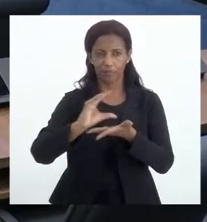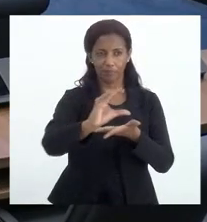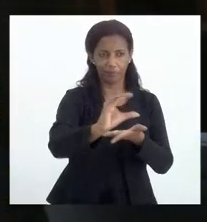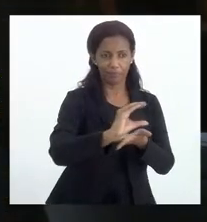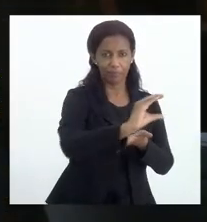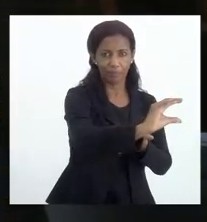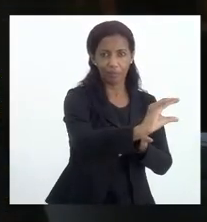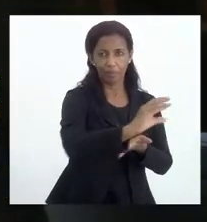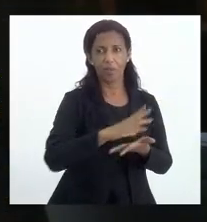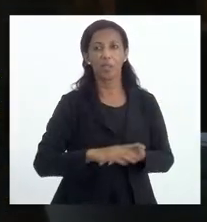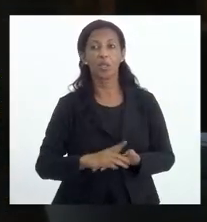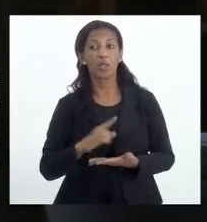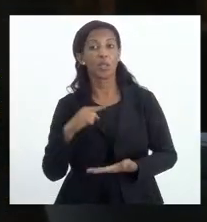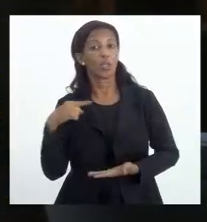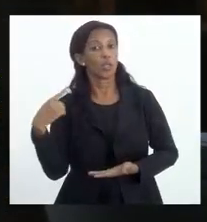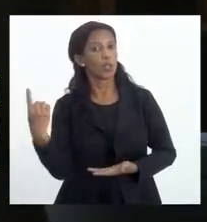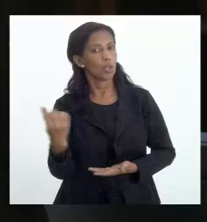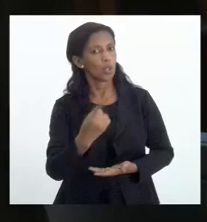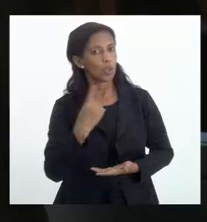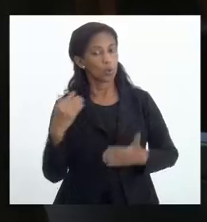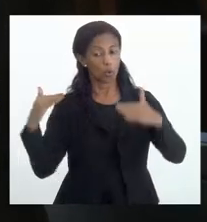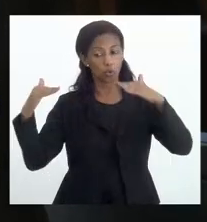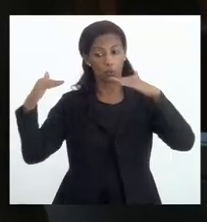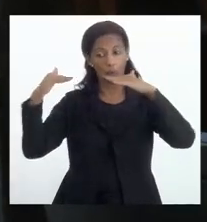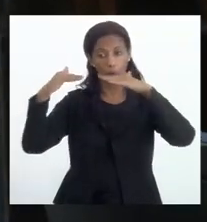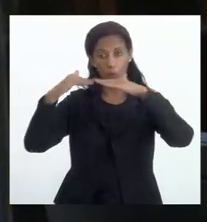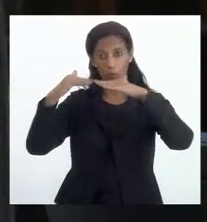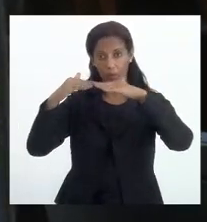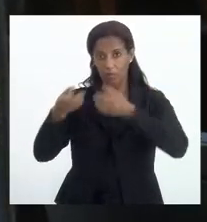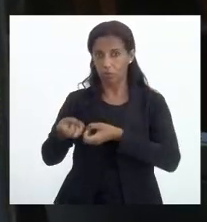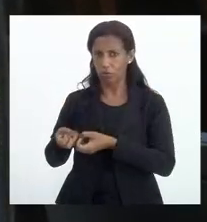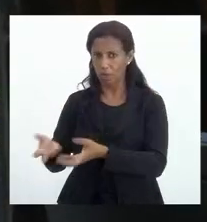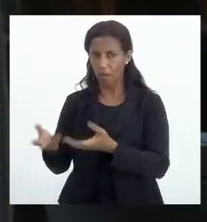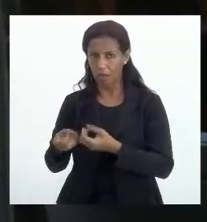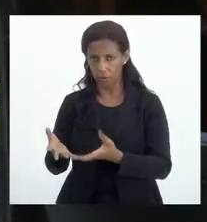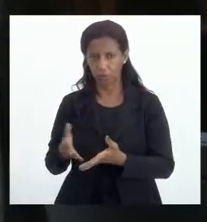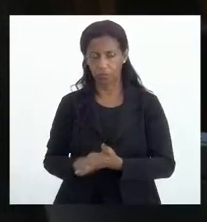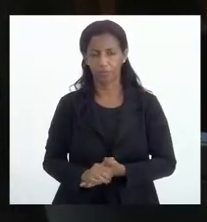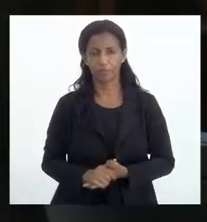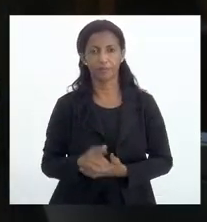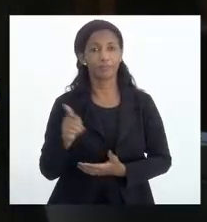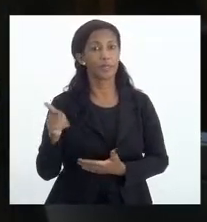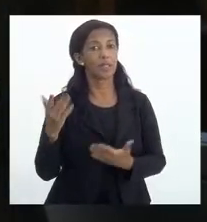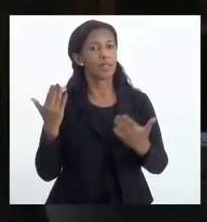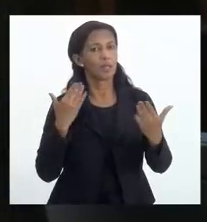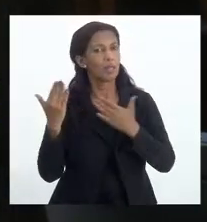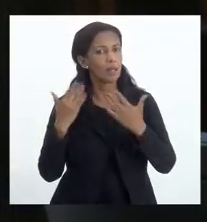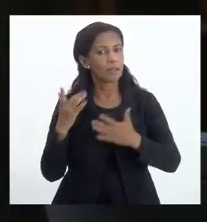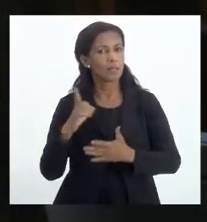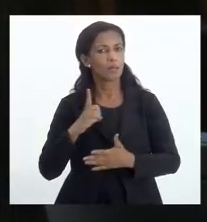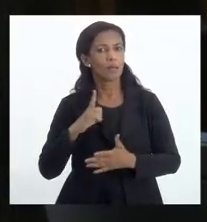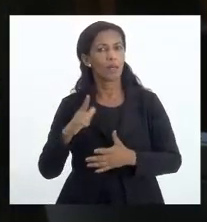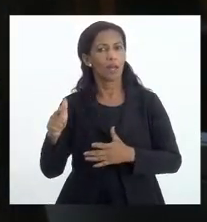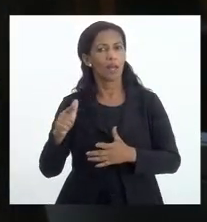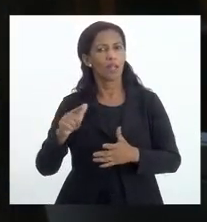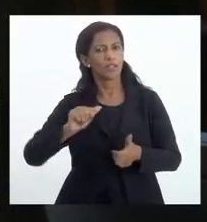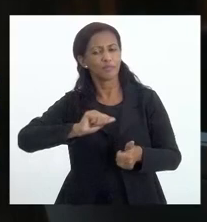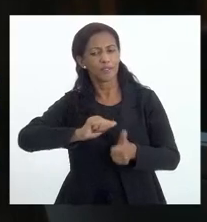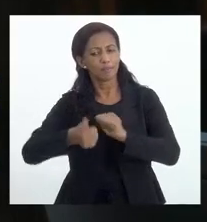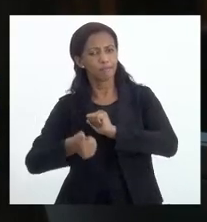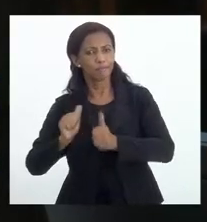que nós colocamos como teto de gastos. E em relação a isso, a gente vem fazendo uma